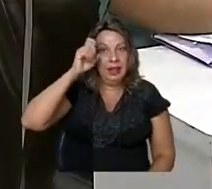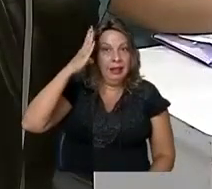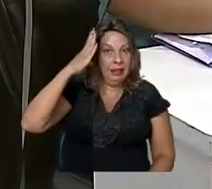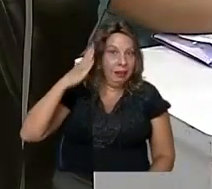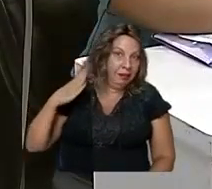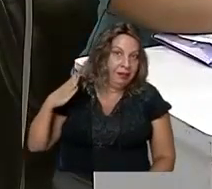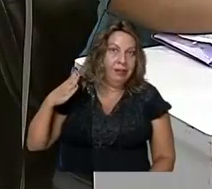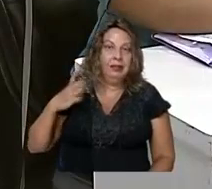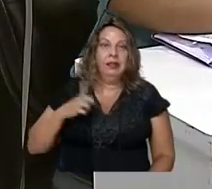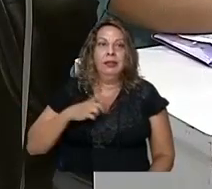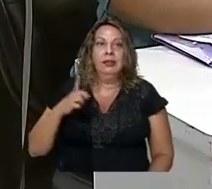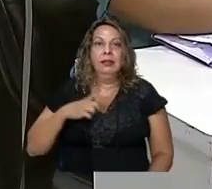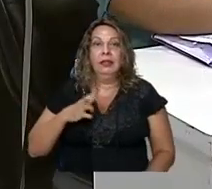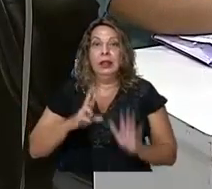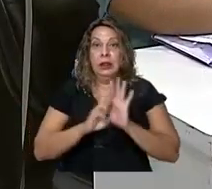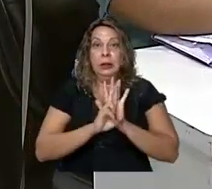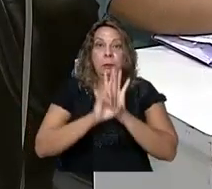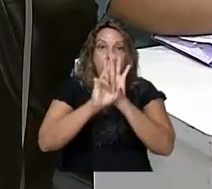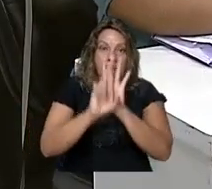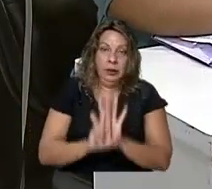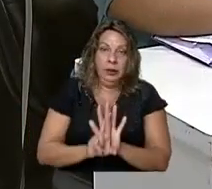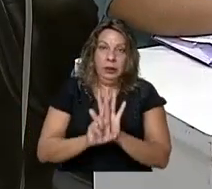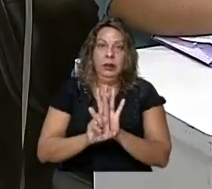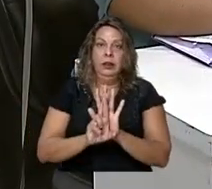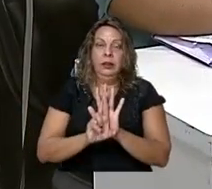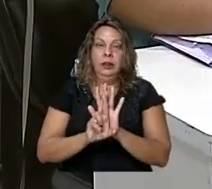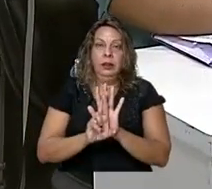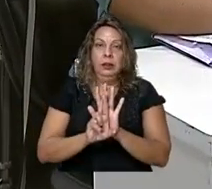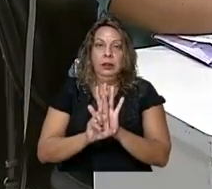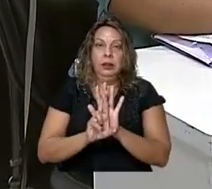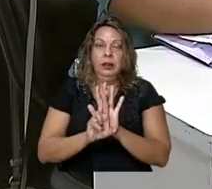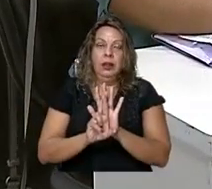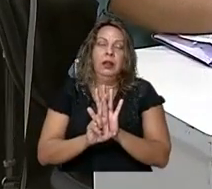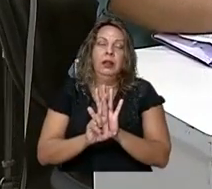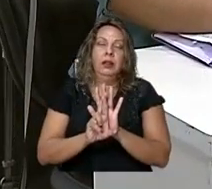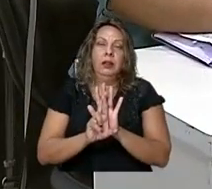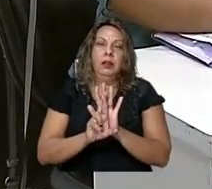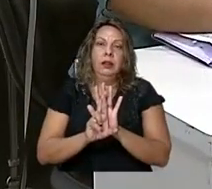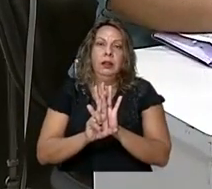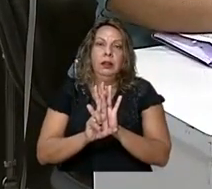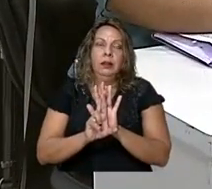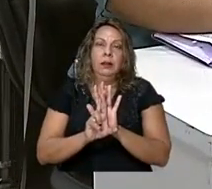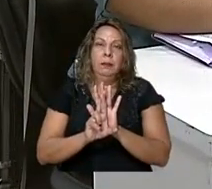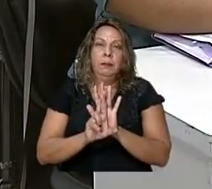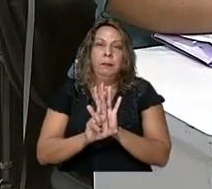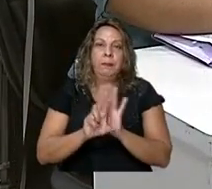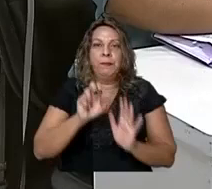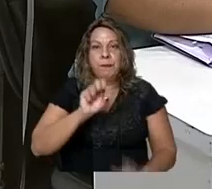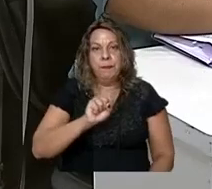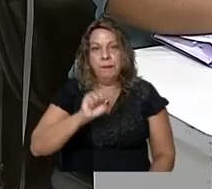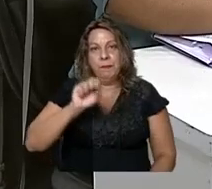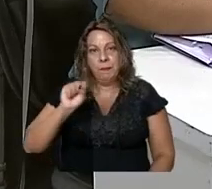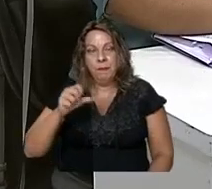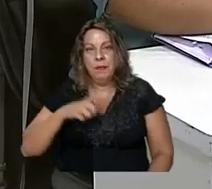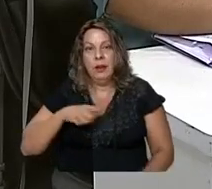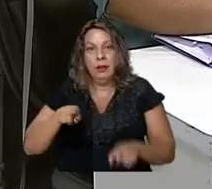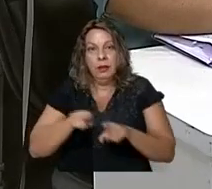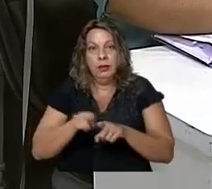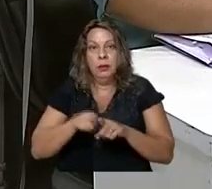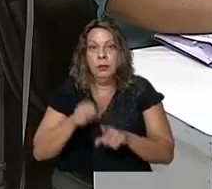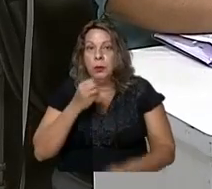auditora e representante aí da Sérgio Stan Auditores Independentes SS, bom dia para o Michel